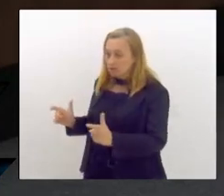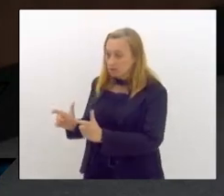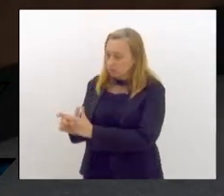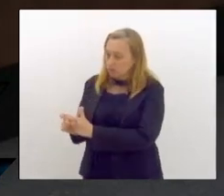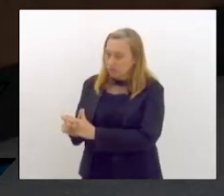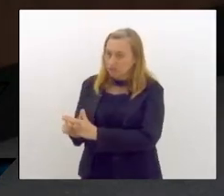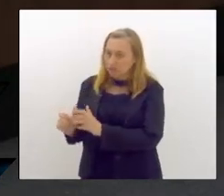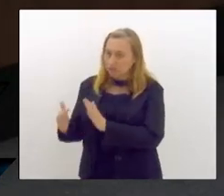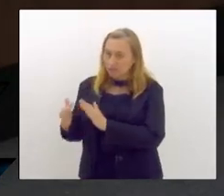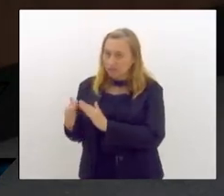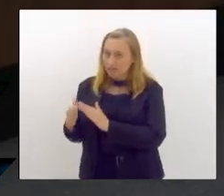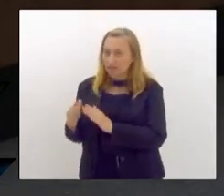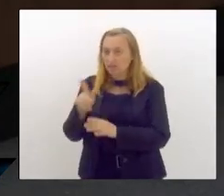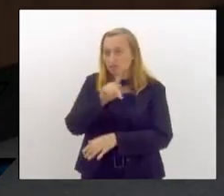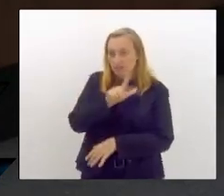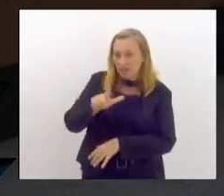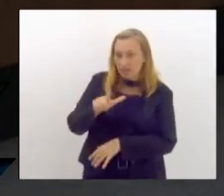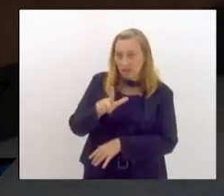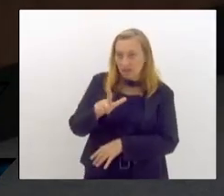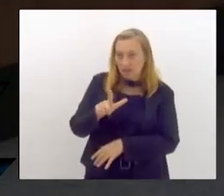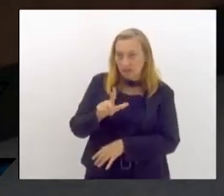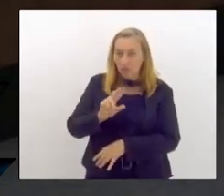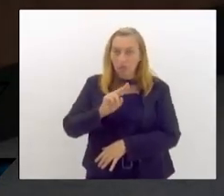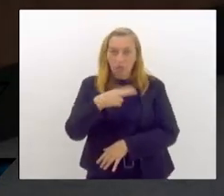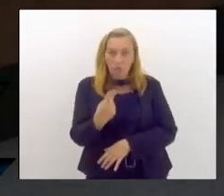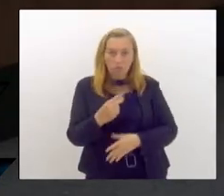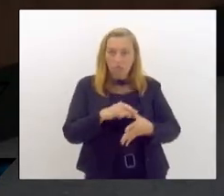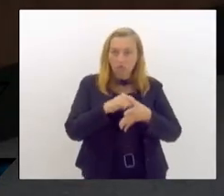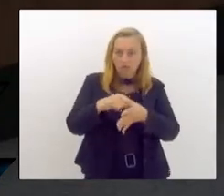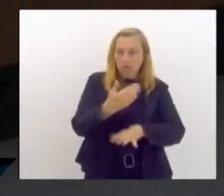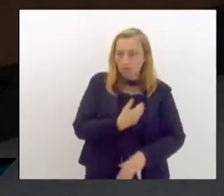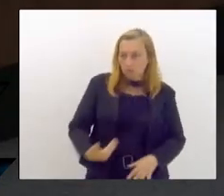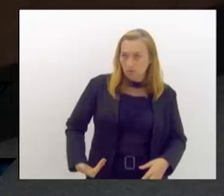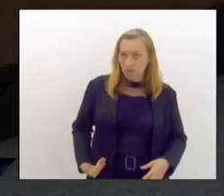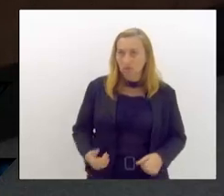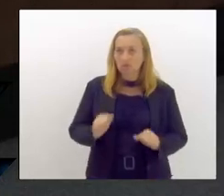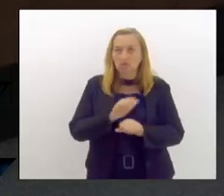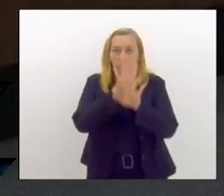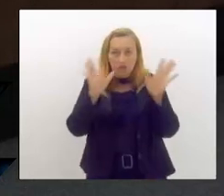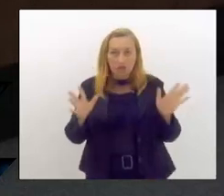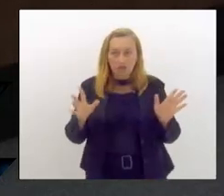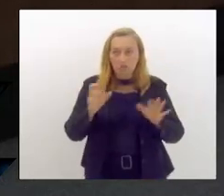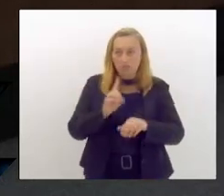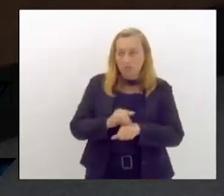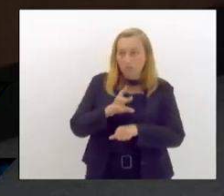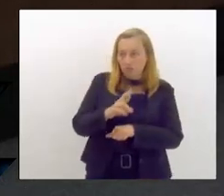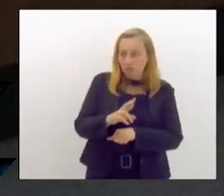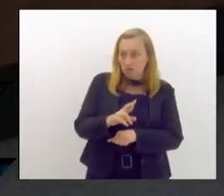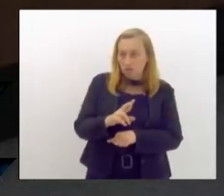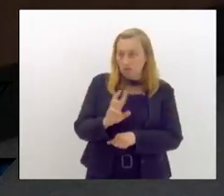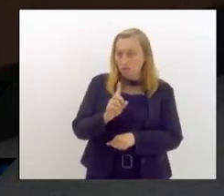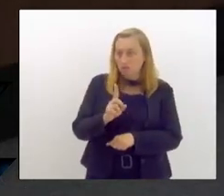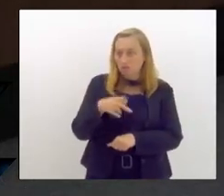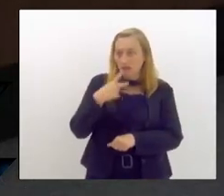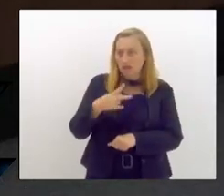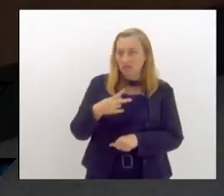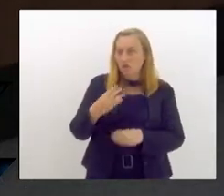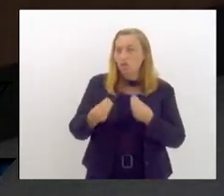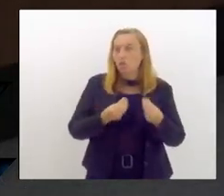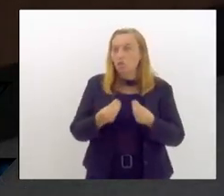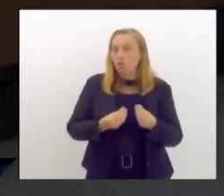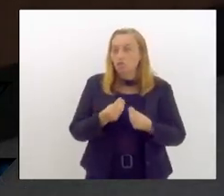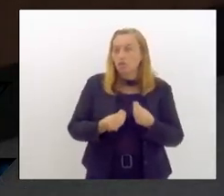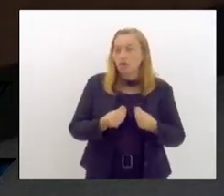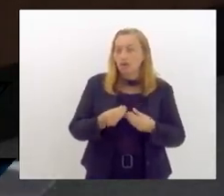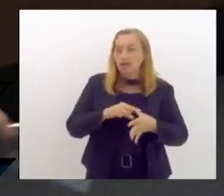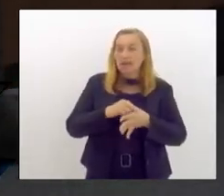o PL, não é, ou com o líder do governo, que deixou muito claro, o doutor Serginho deixou claro que não falava enquanto líder do governo, até porque essa